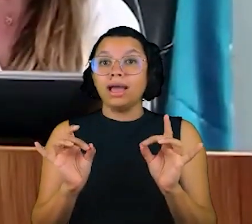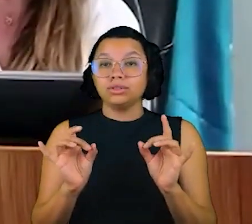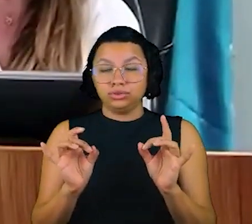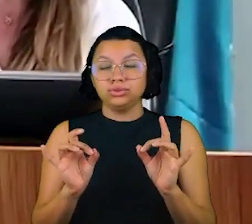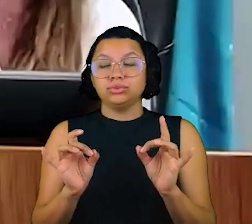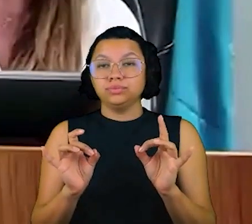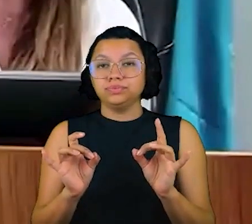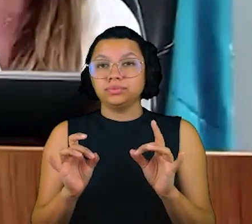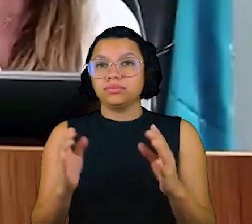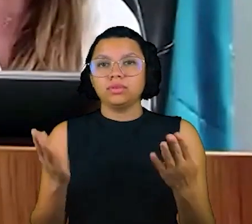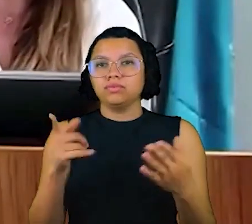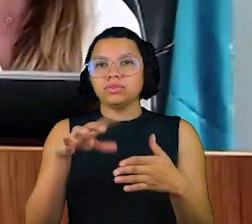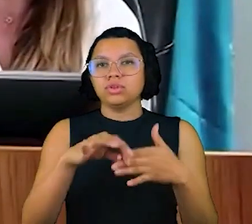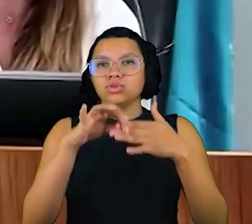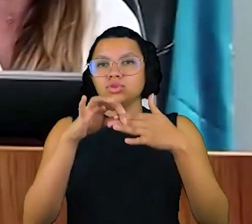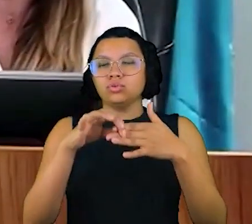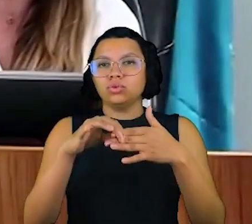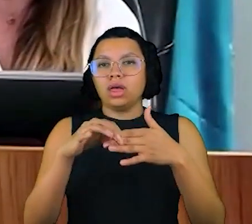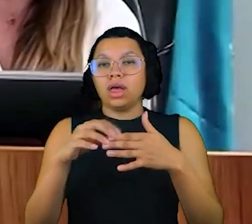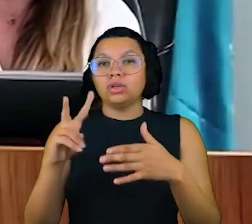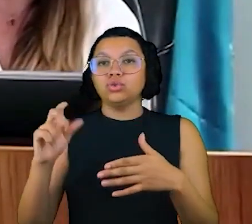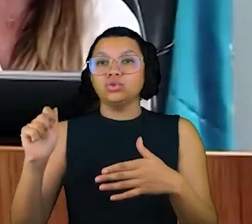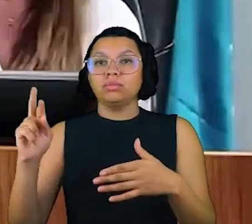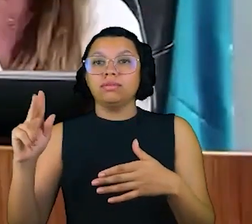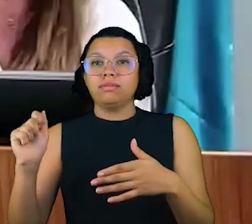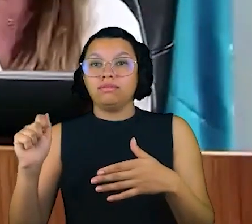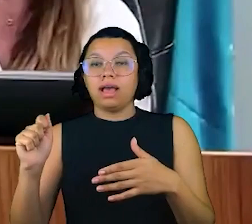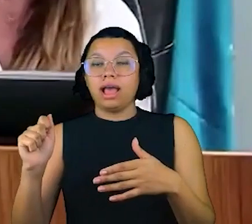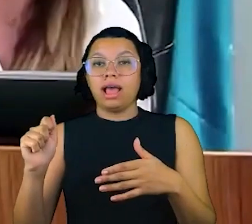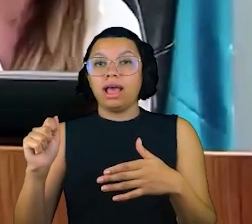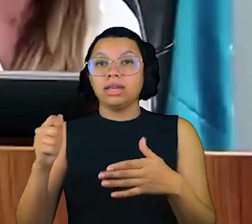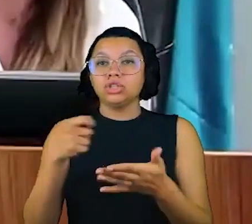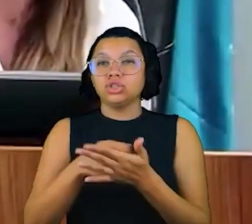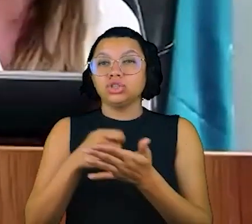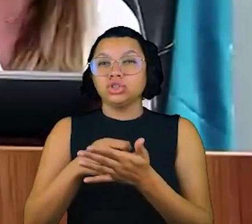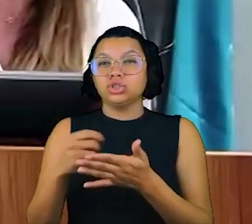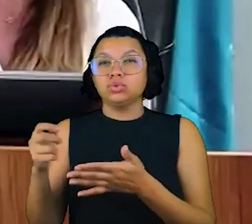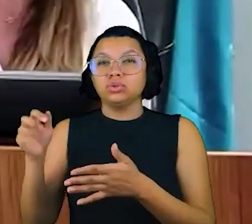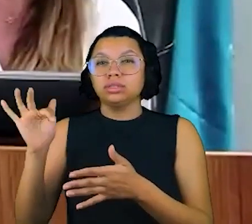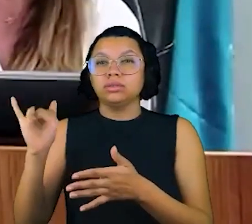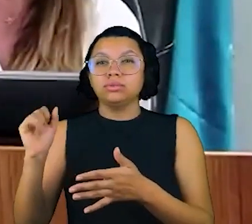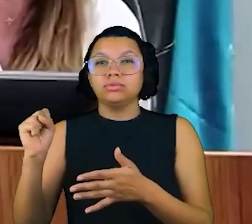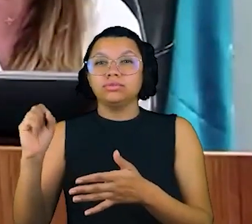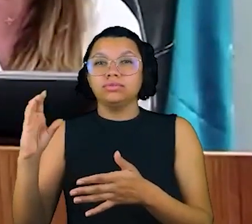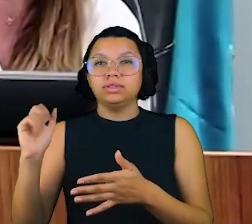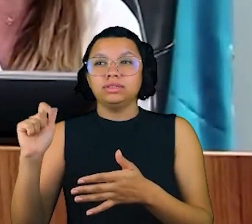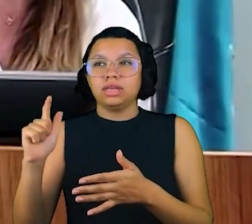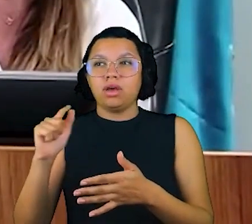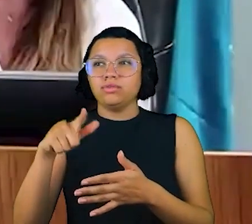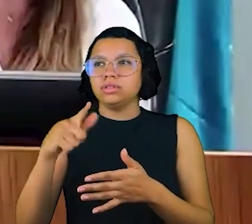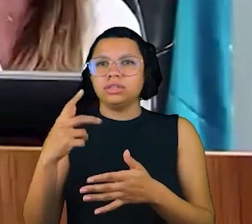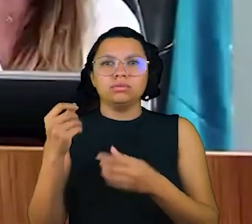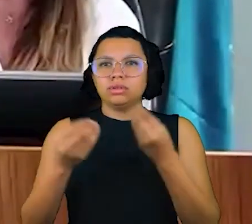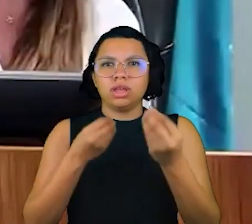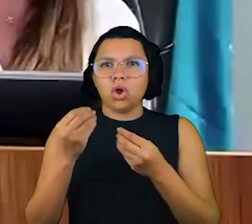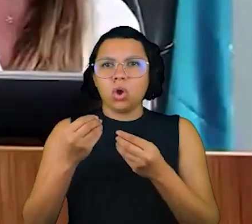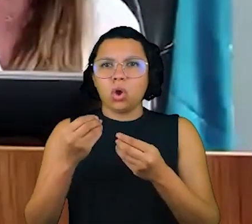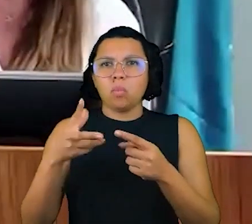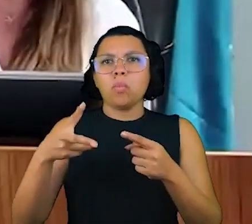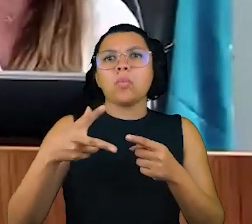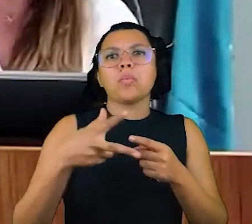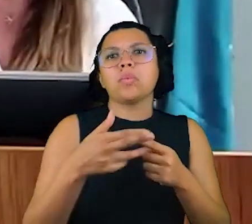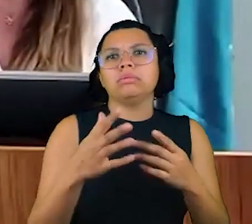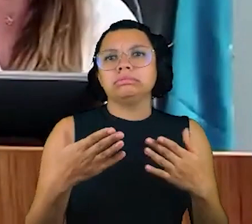automatizado. Aí você imagina, você é titular de uma vara de execução fiscal, os seus processos vão tramitar assim, você não tem como enfiar o dedinho ali para